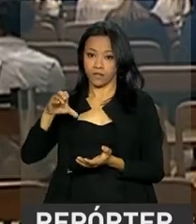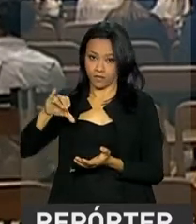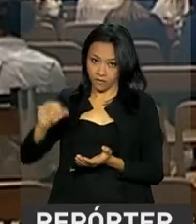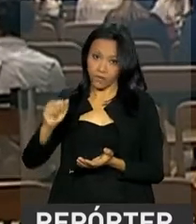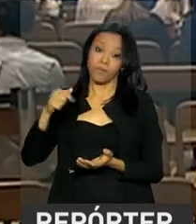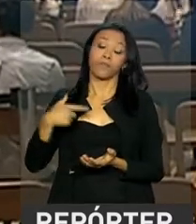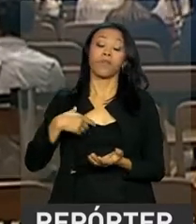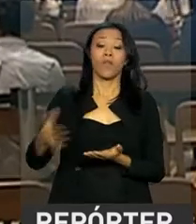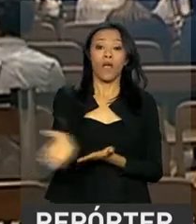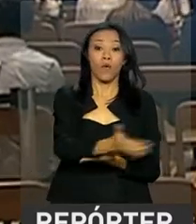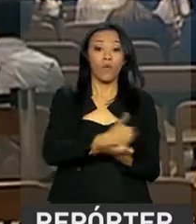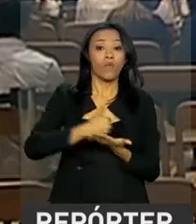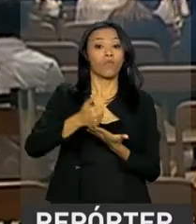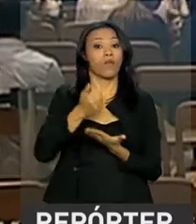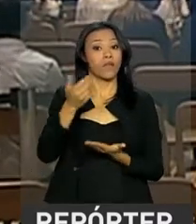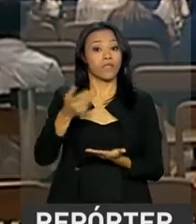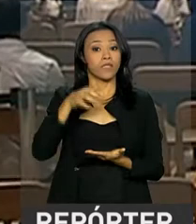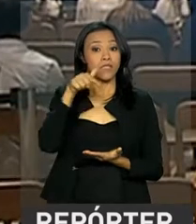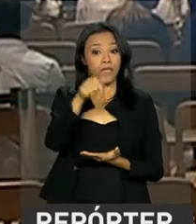arrecadar